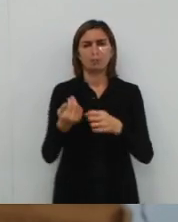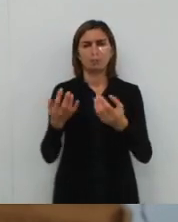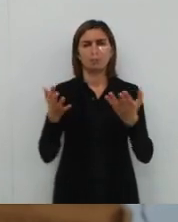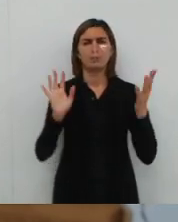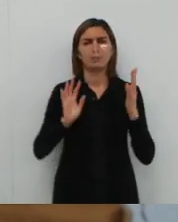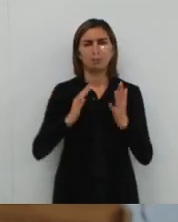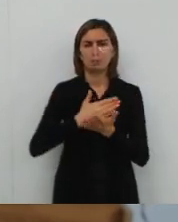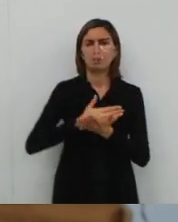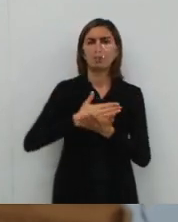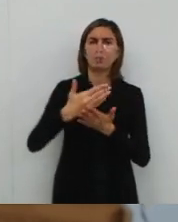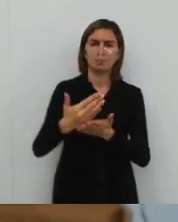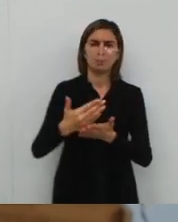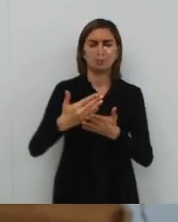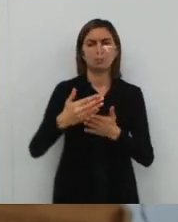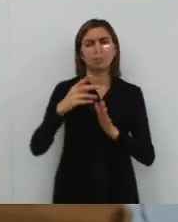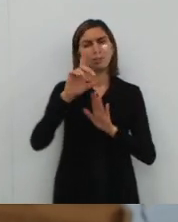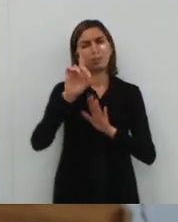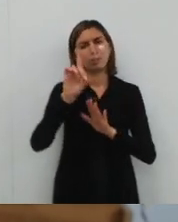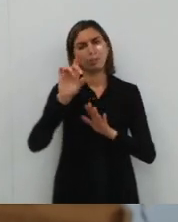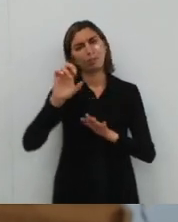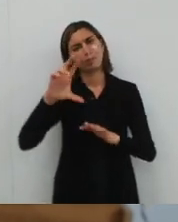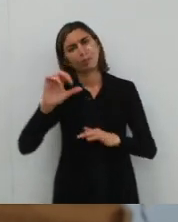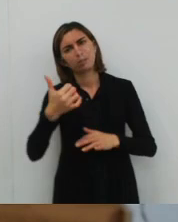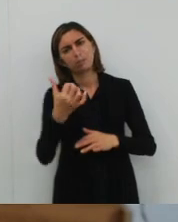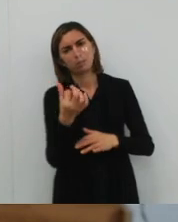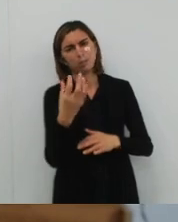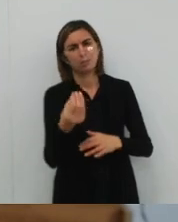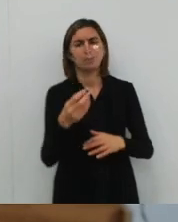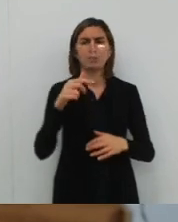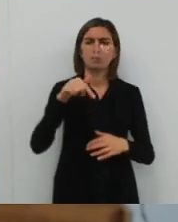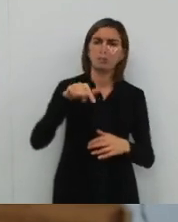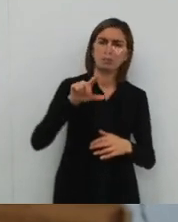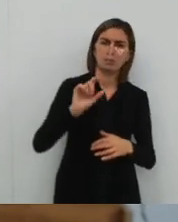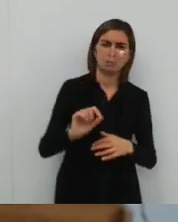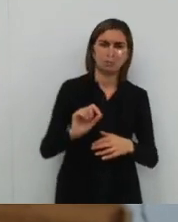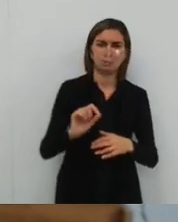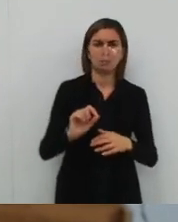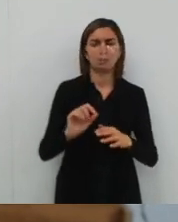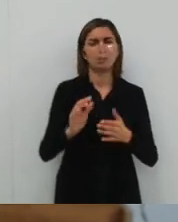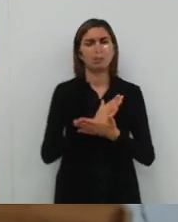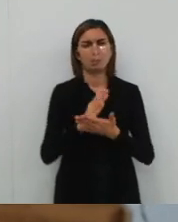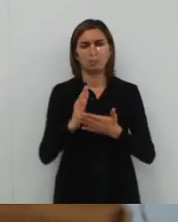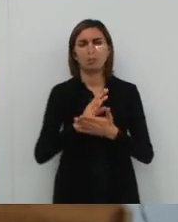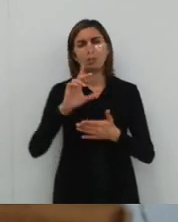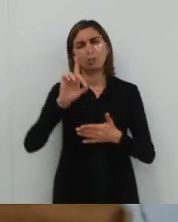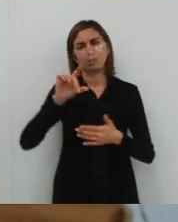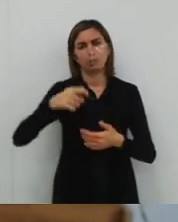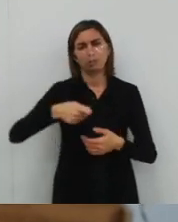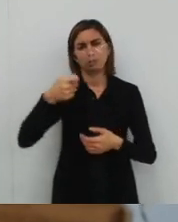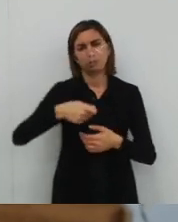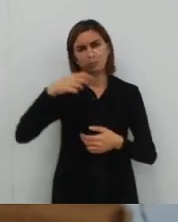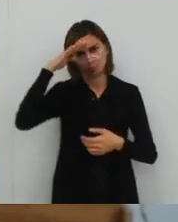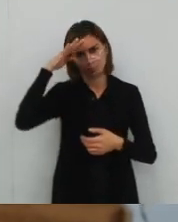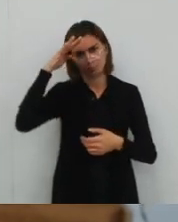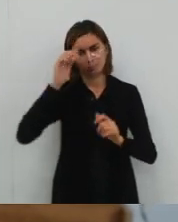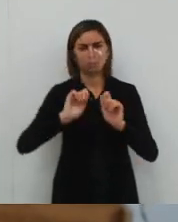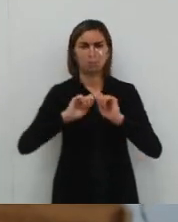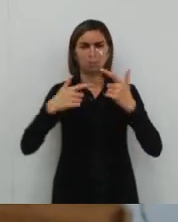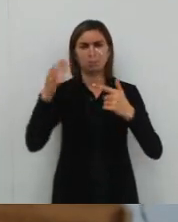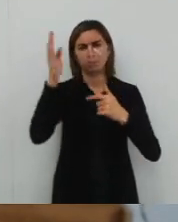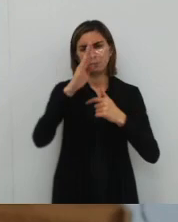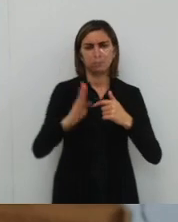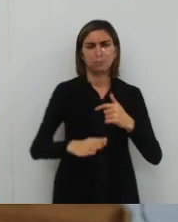ela começa a partir da década de 60, 70, pela ditadura militar. Logicamente, o